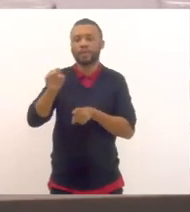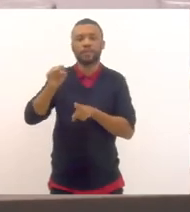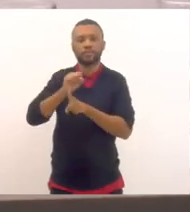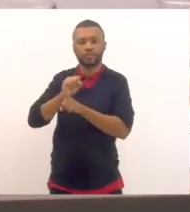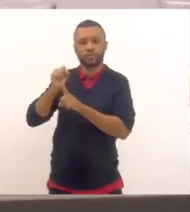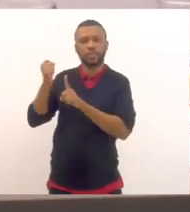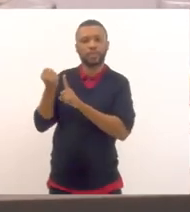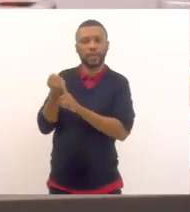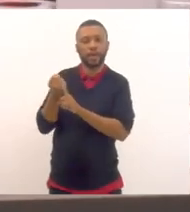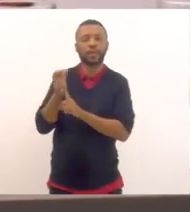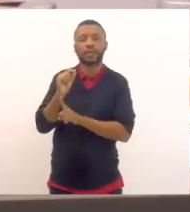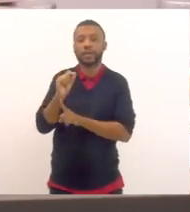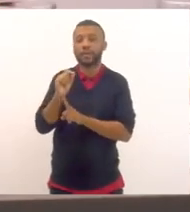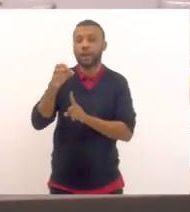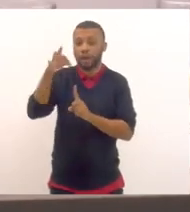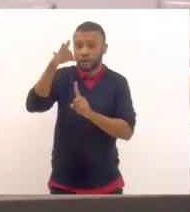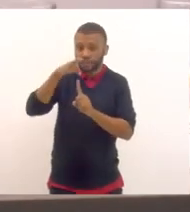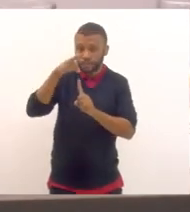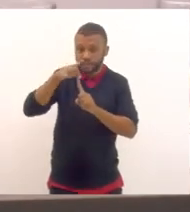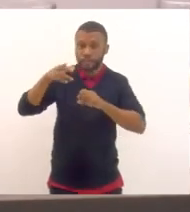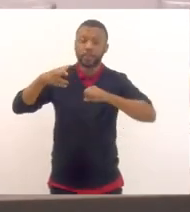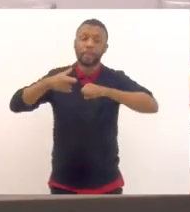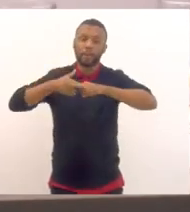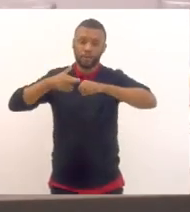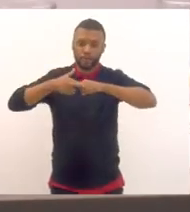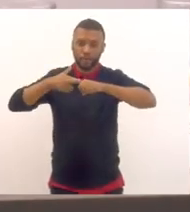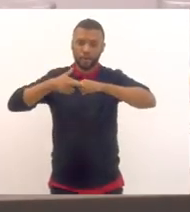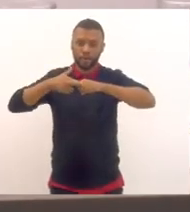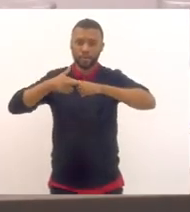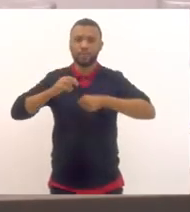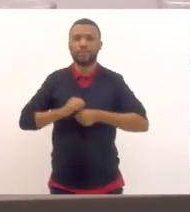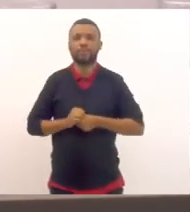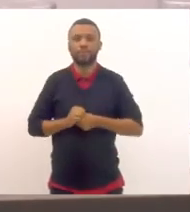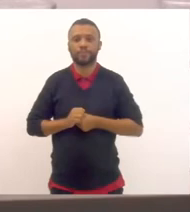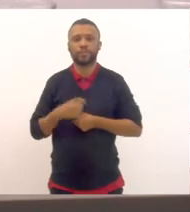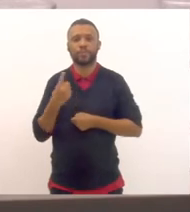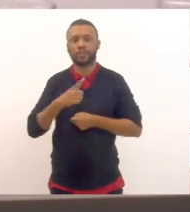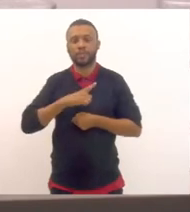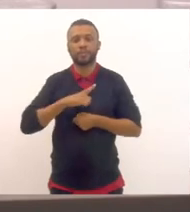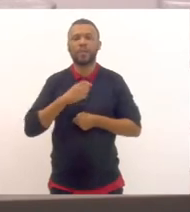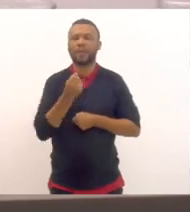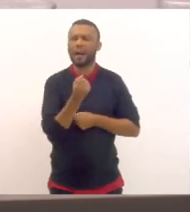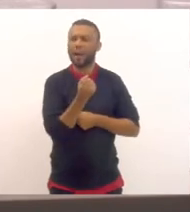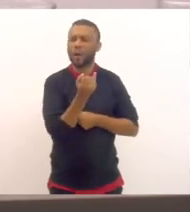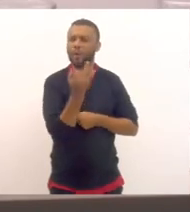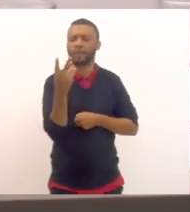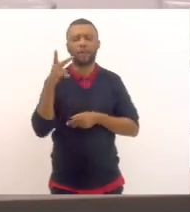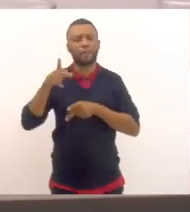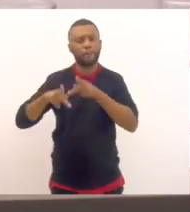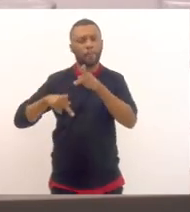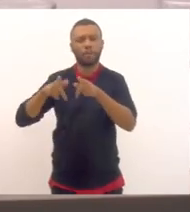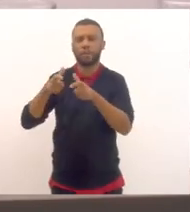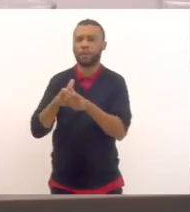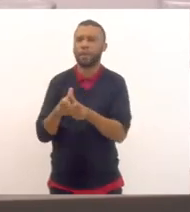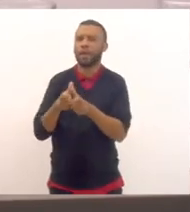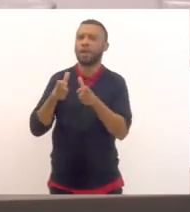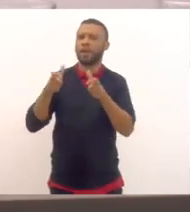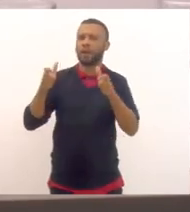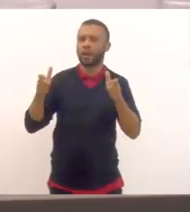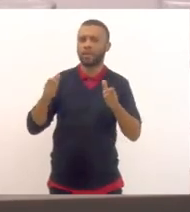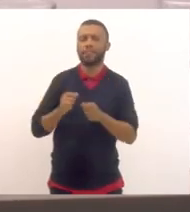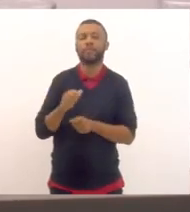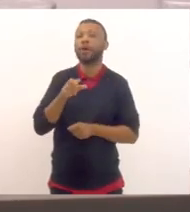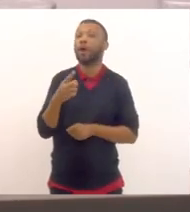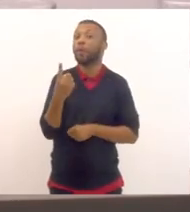social que é o ramal de Belford Roxo da Baixada onde nós temos lá uma grande parcela da população né não é